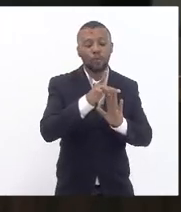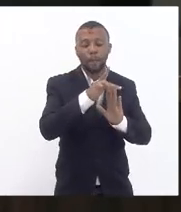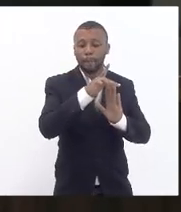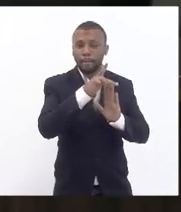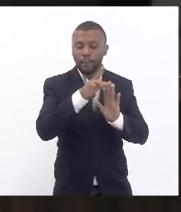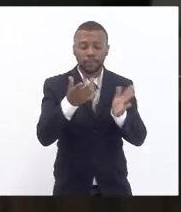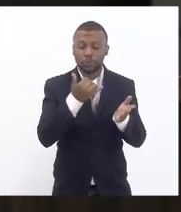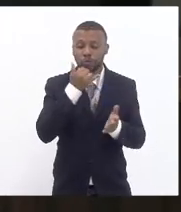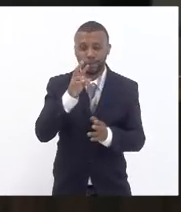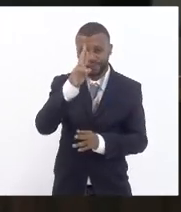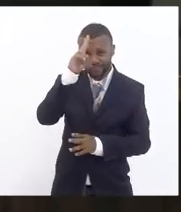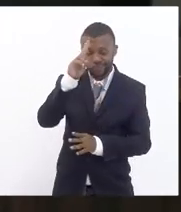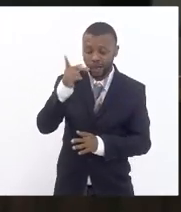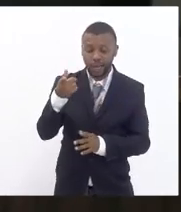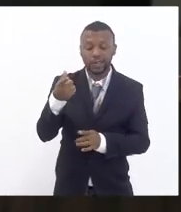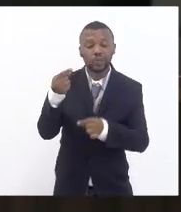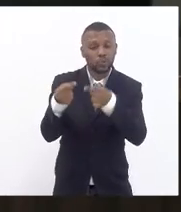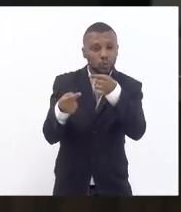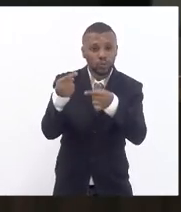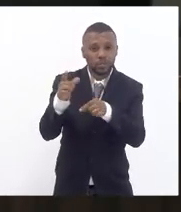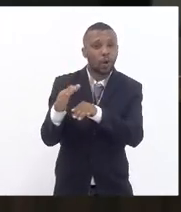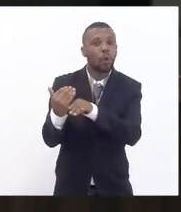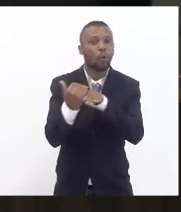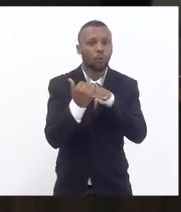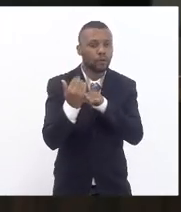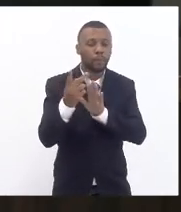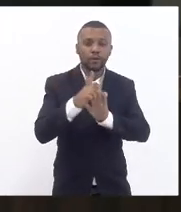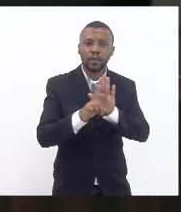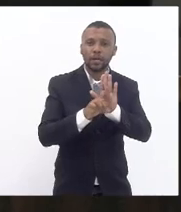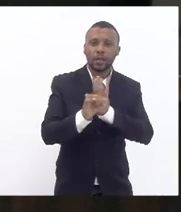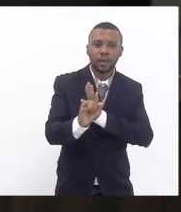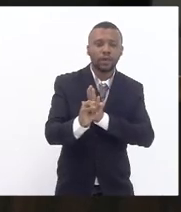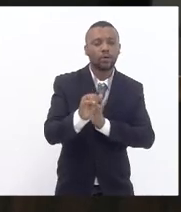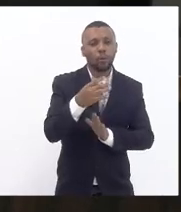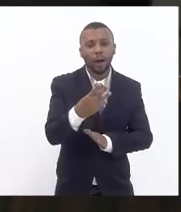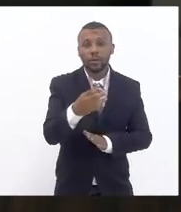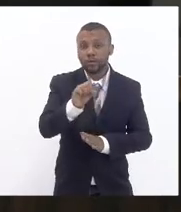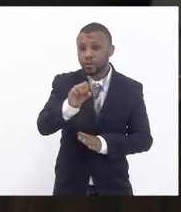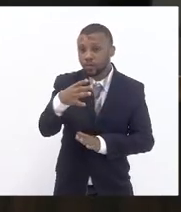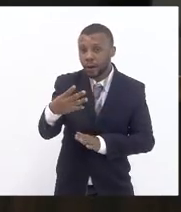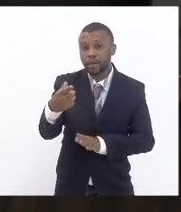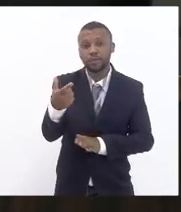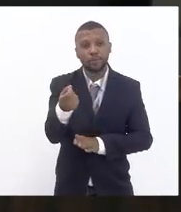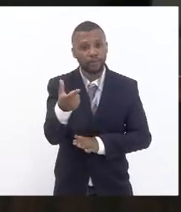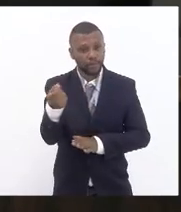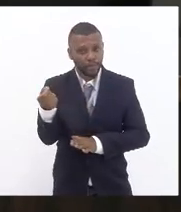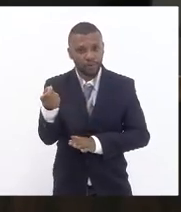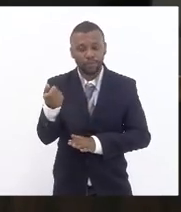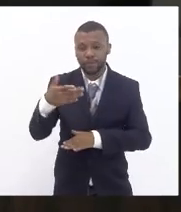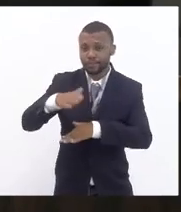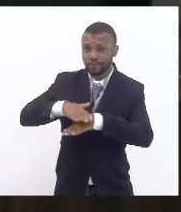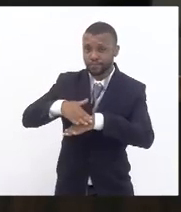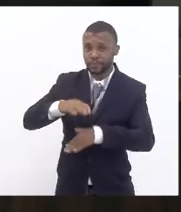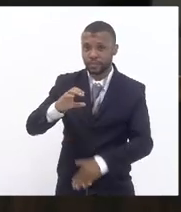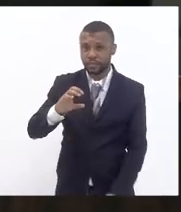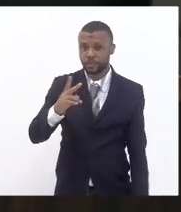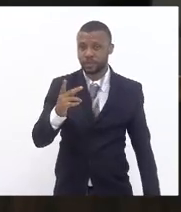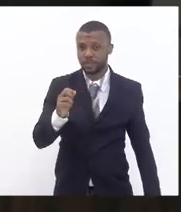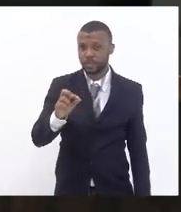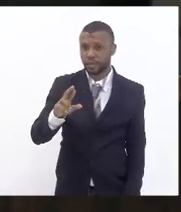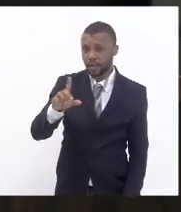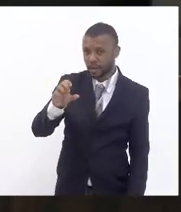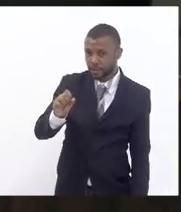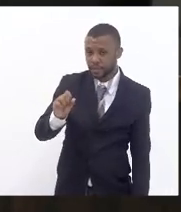em discussão única, projeto de resolução 484-2020, de autoria do deputado Charles Batista Anderson Moraes,